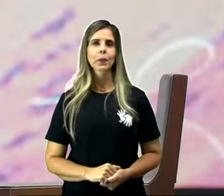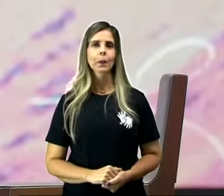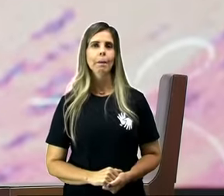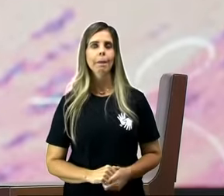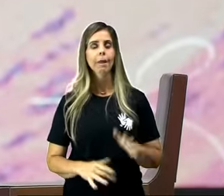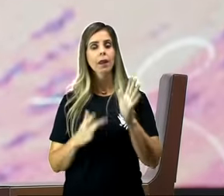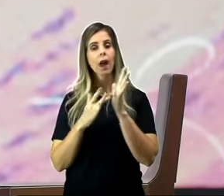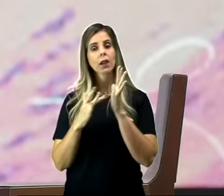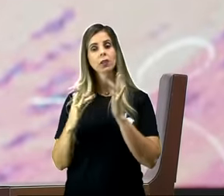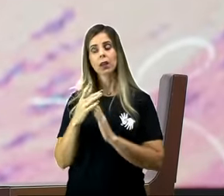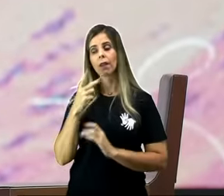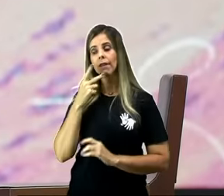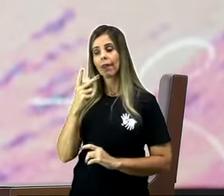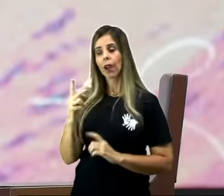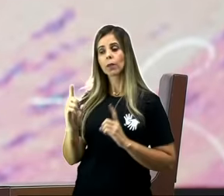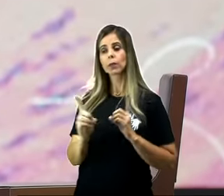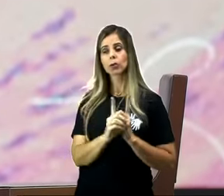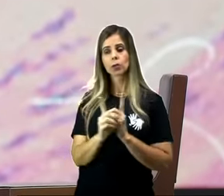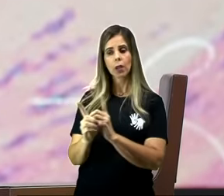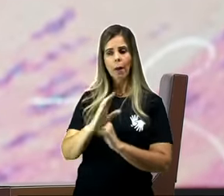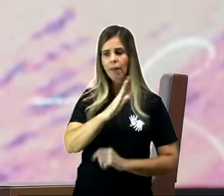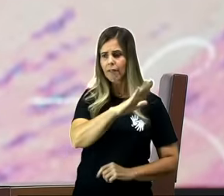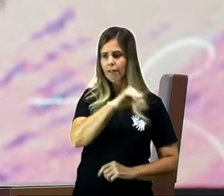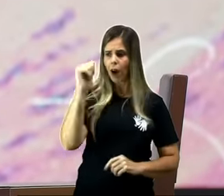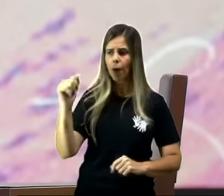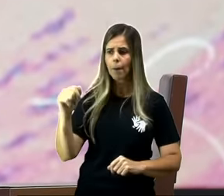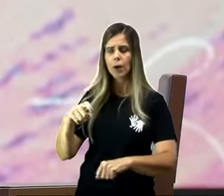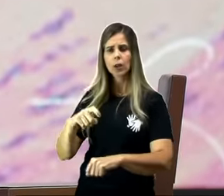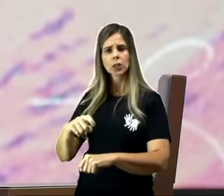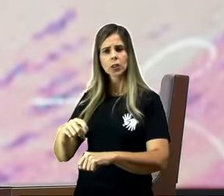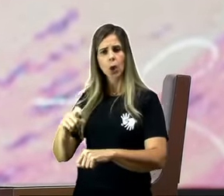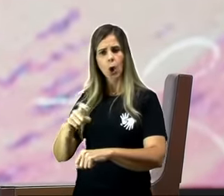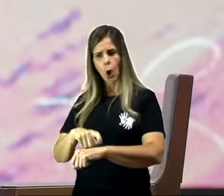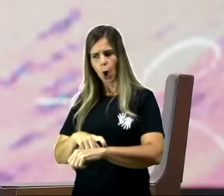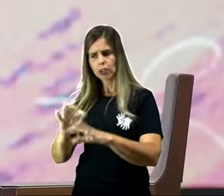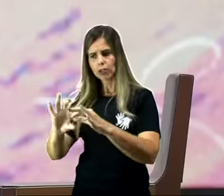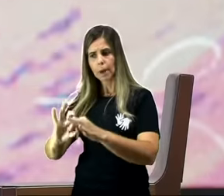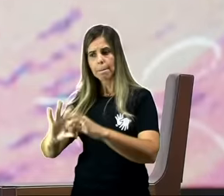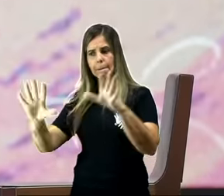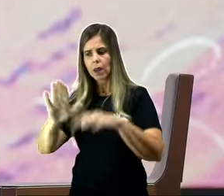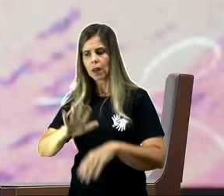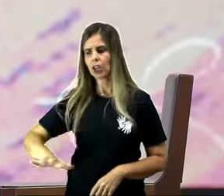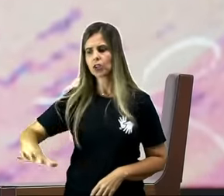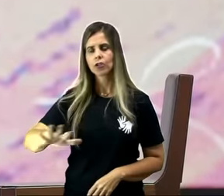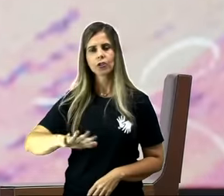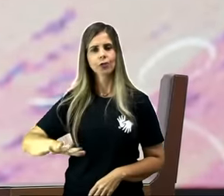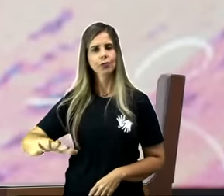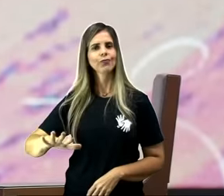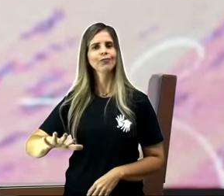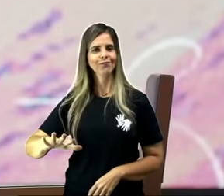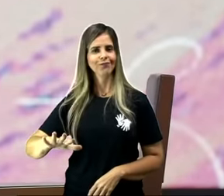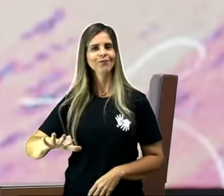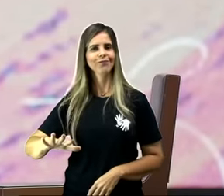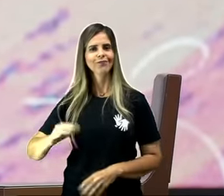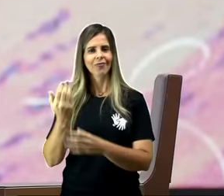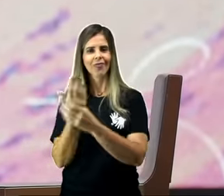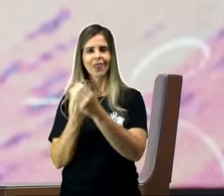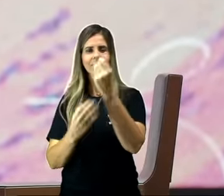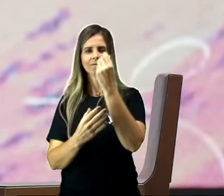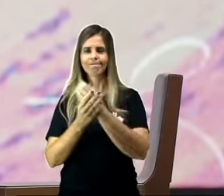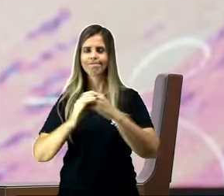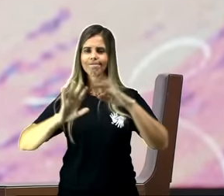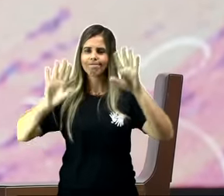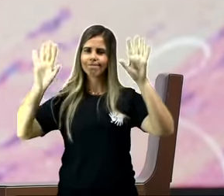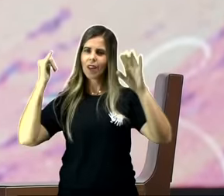Jesus está dizendo para os teus discípulos: vamos, é hora de libertar aquele território para sempre. Levante a sua mão que eu vou profetizar mais uma vez.